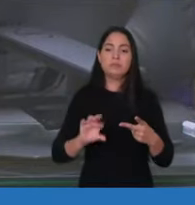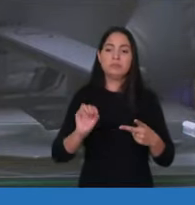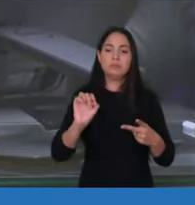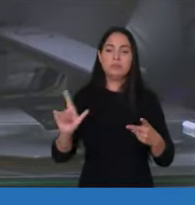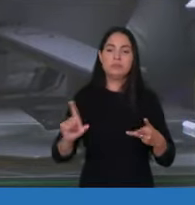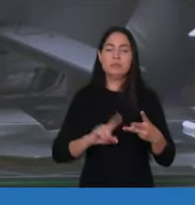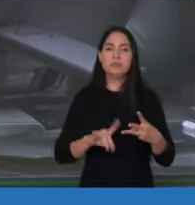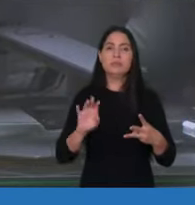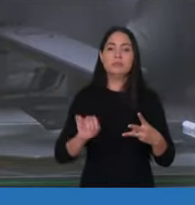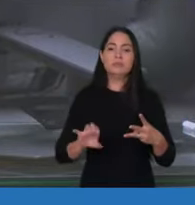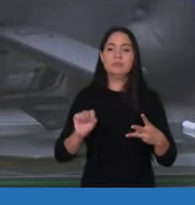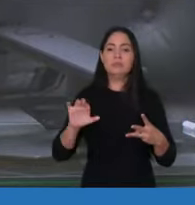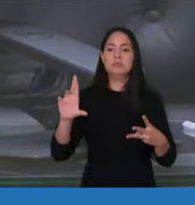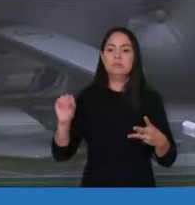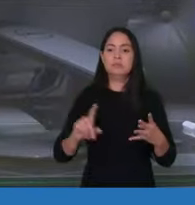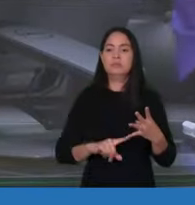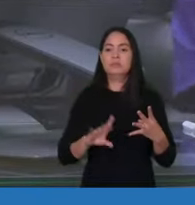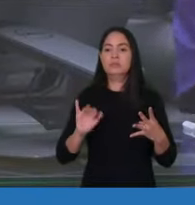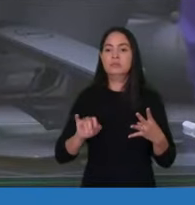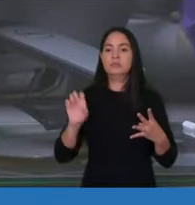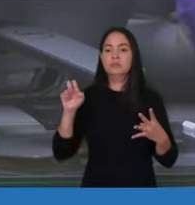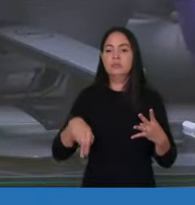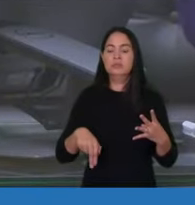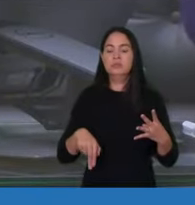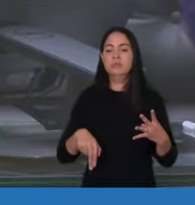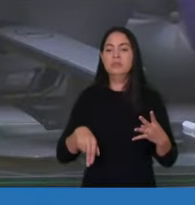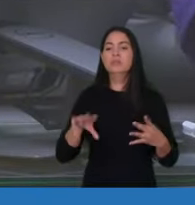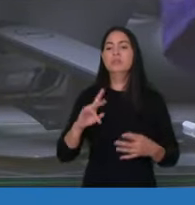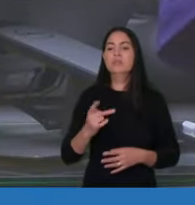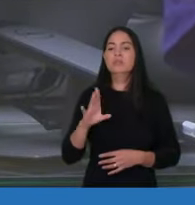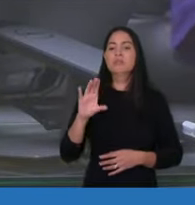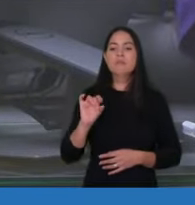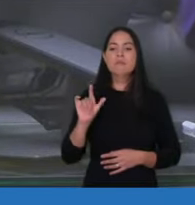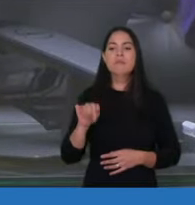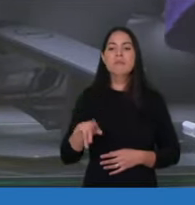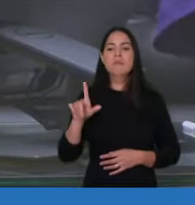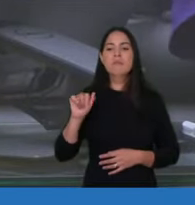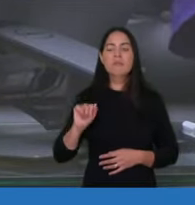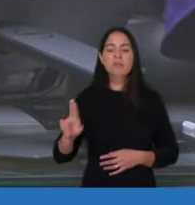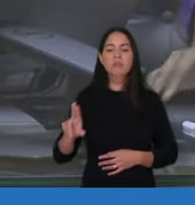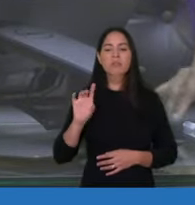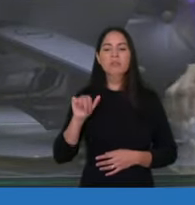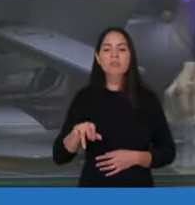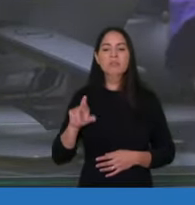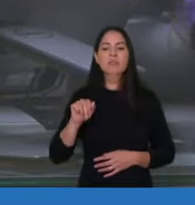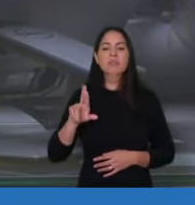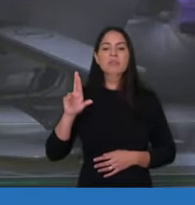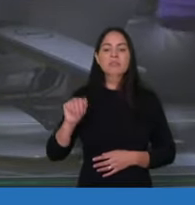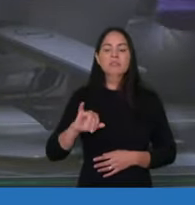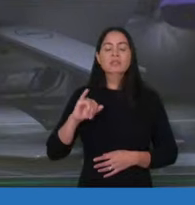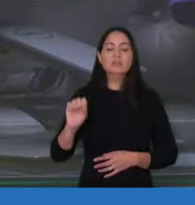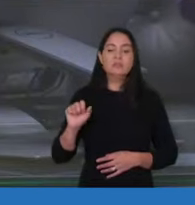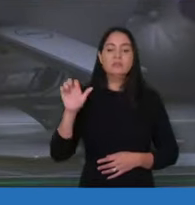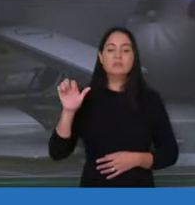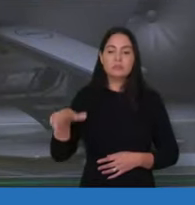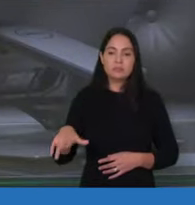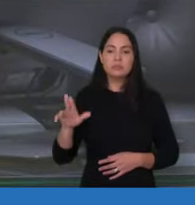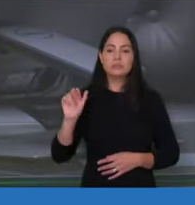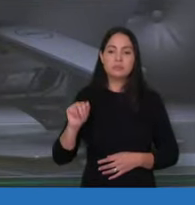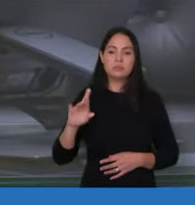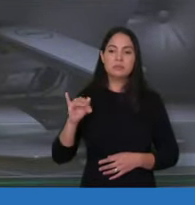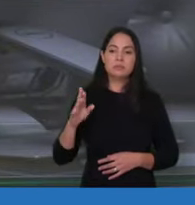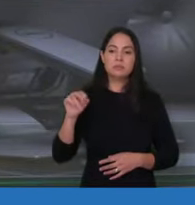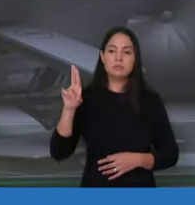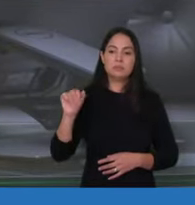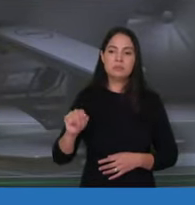deputado Tarcísio Mota, deputado Ivan Valente, Chico Alencar, Dandara, Sâmia, Juliana, Luciene,